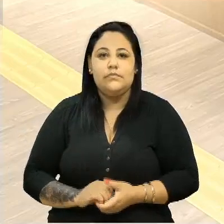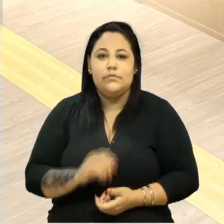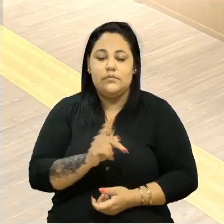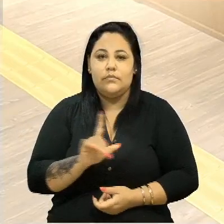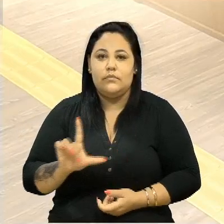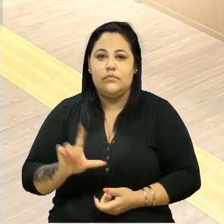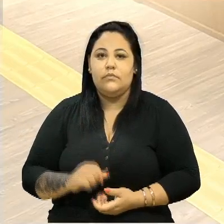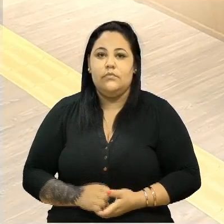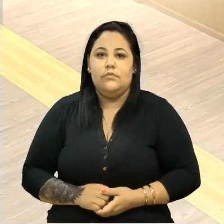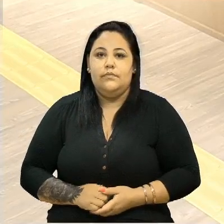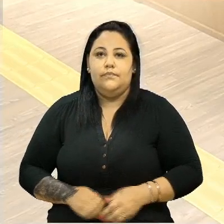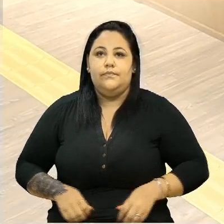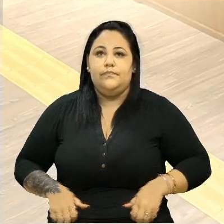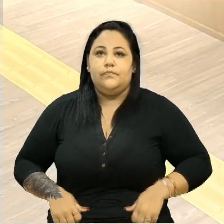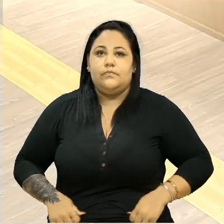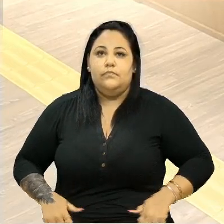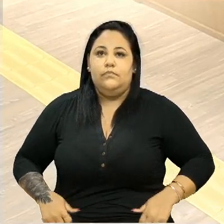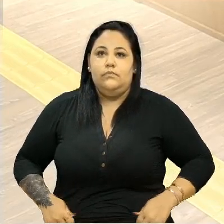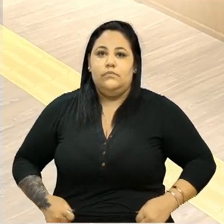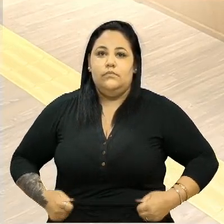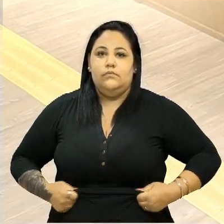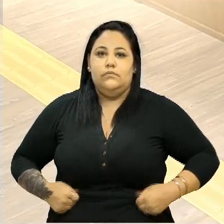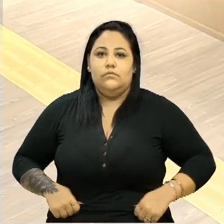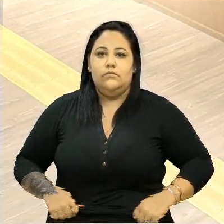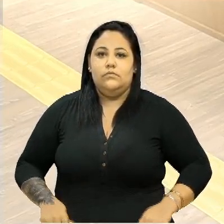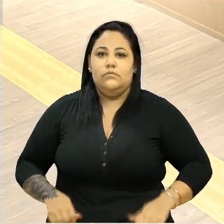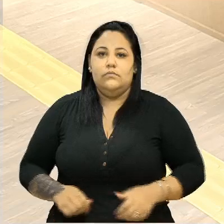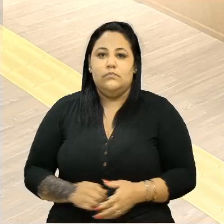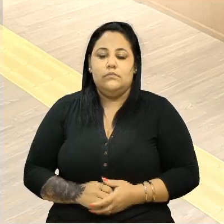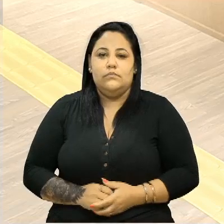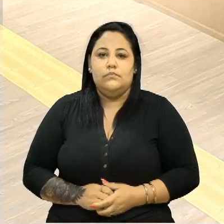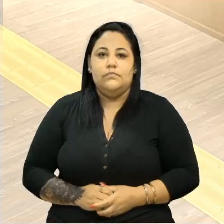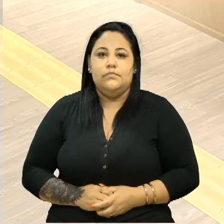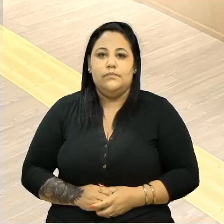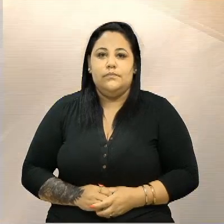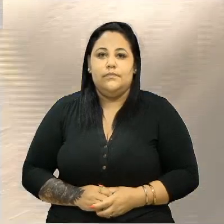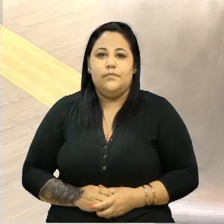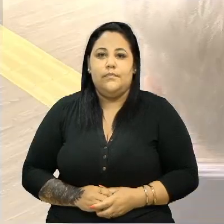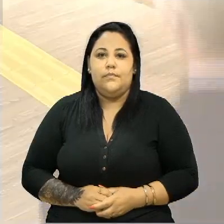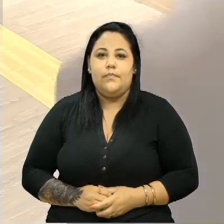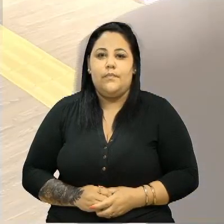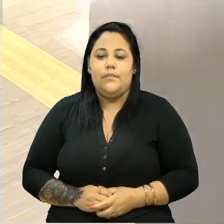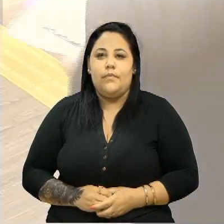PL. Na tribuna, vereador Scalco.